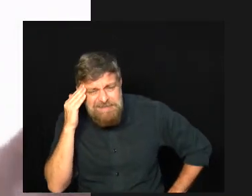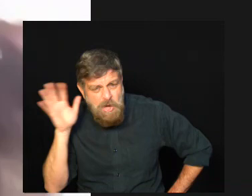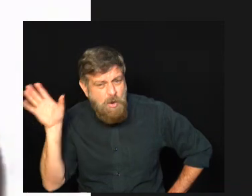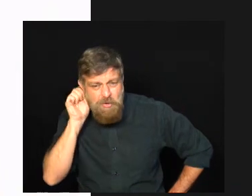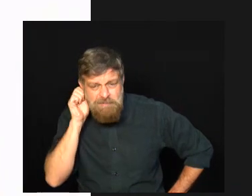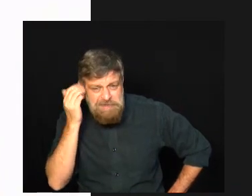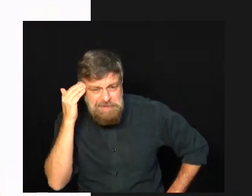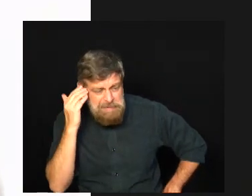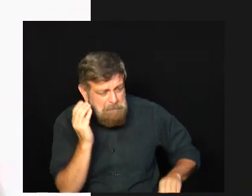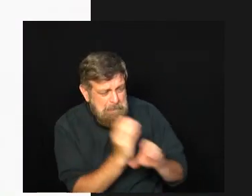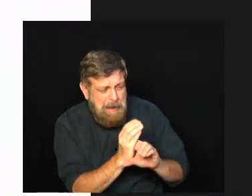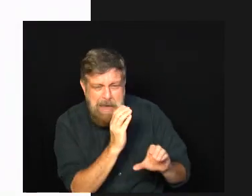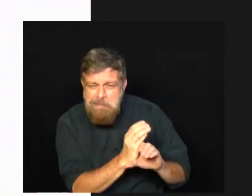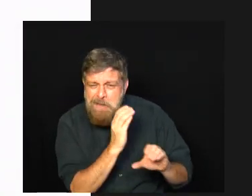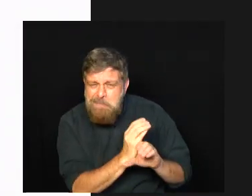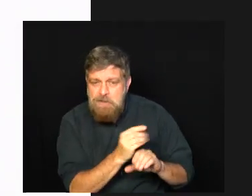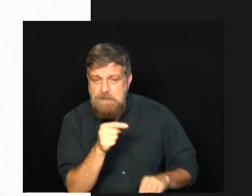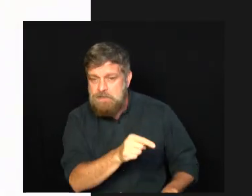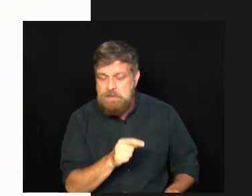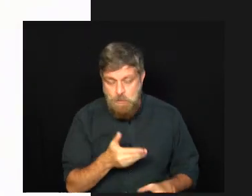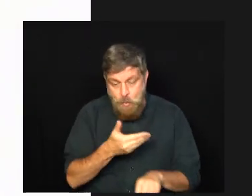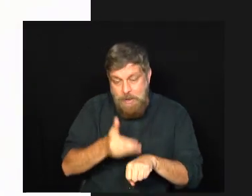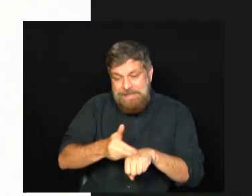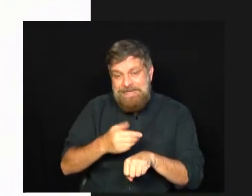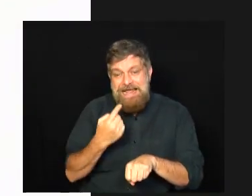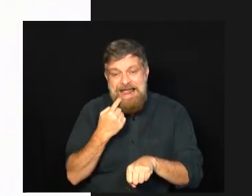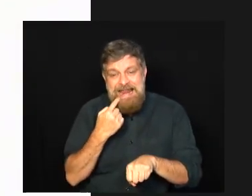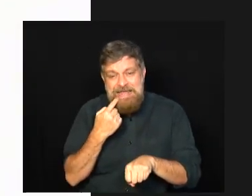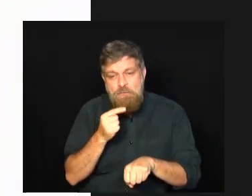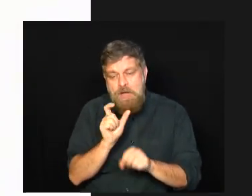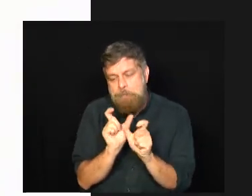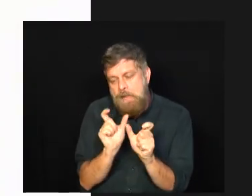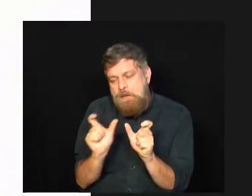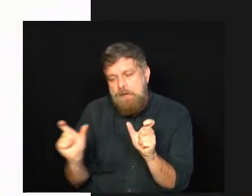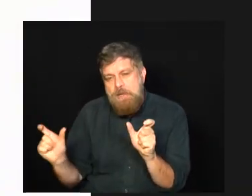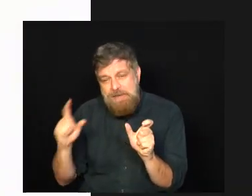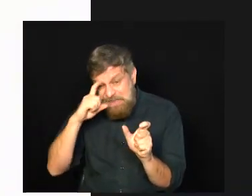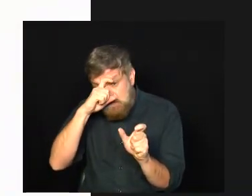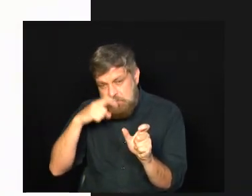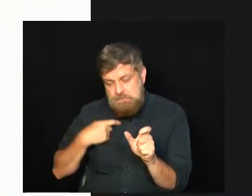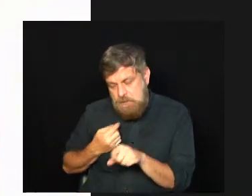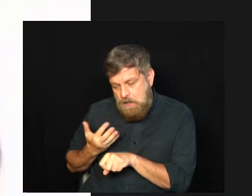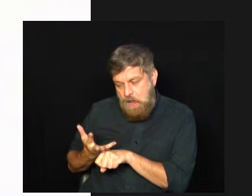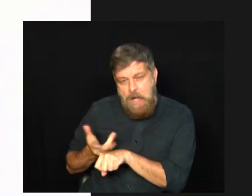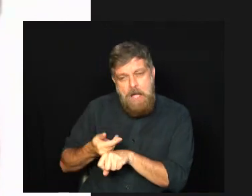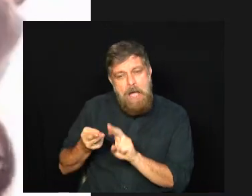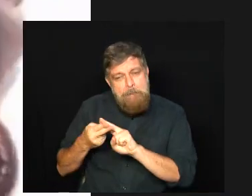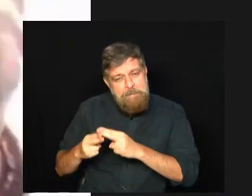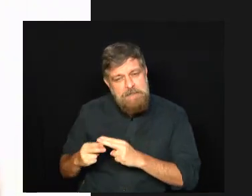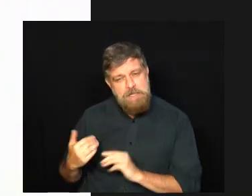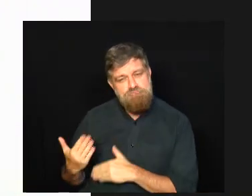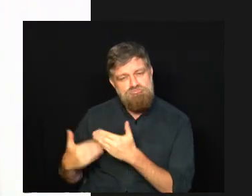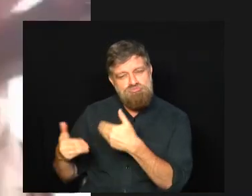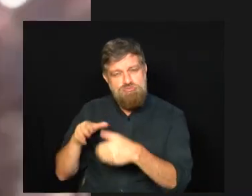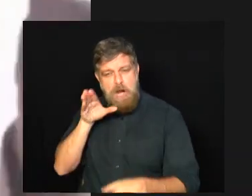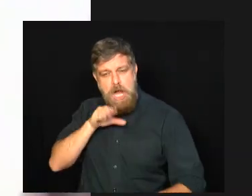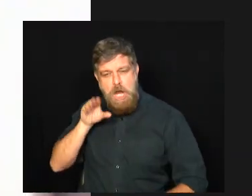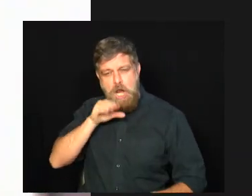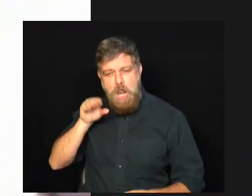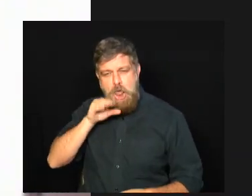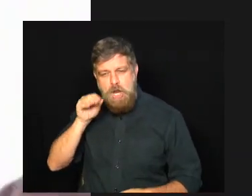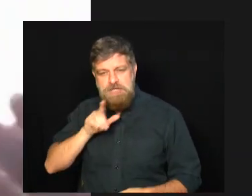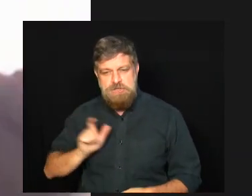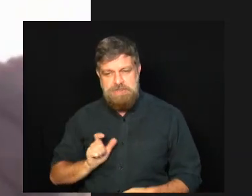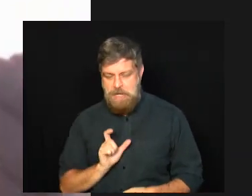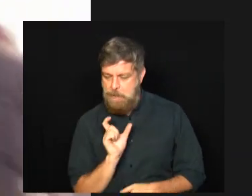né? Então, o trava-língua ajuda isso, a gente vai desenvolvendo, né? Um ninho de